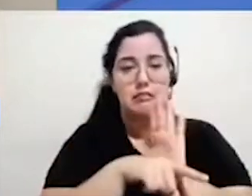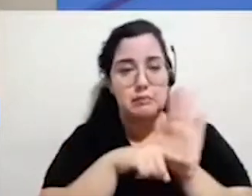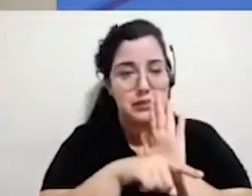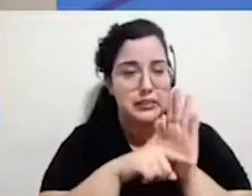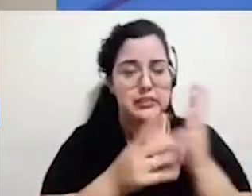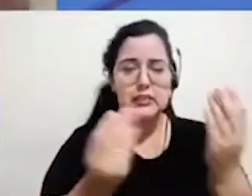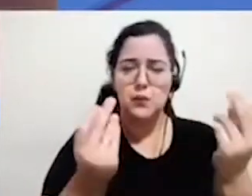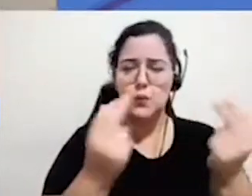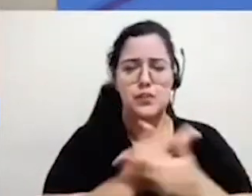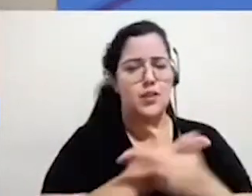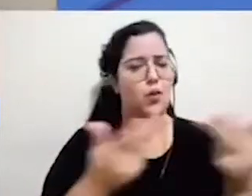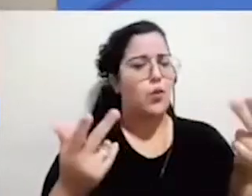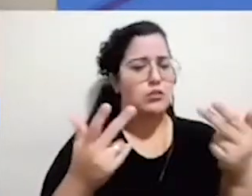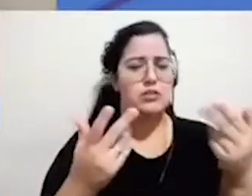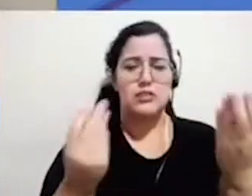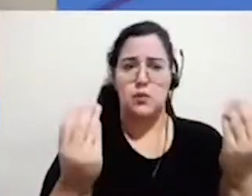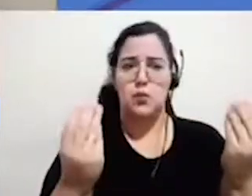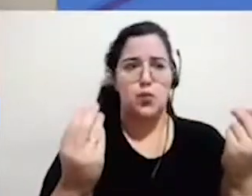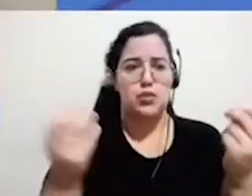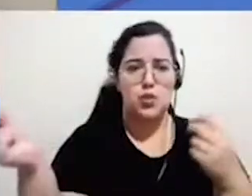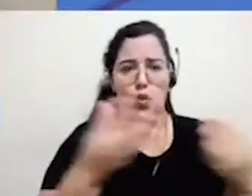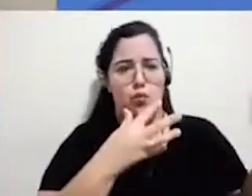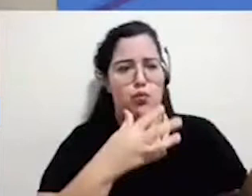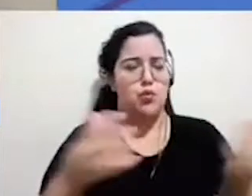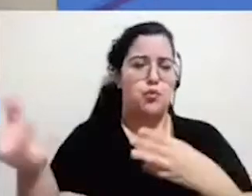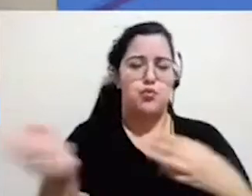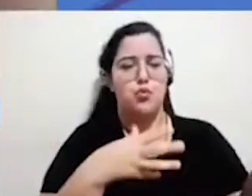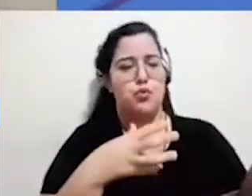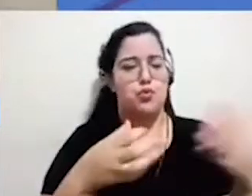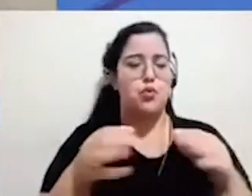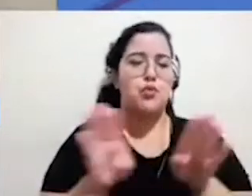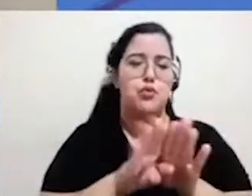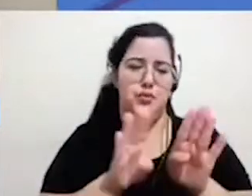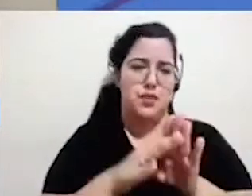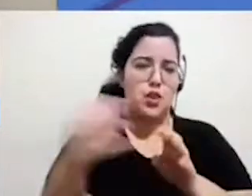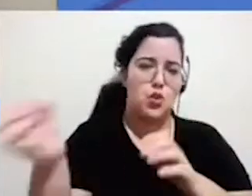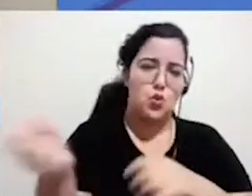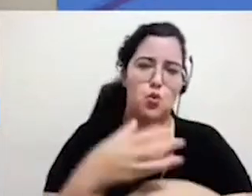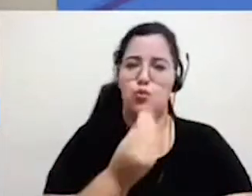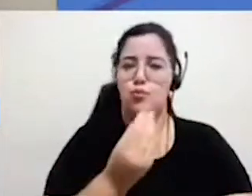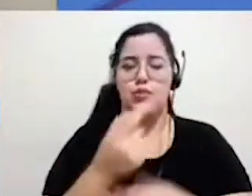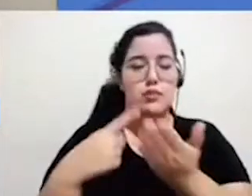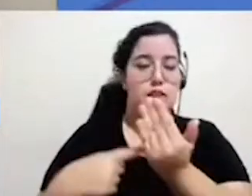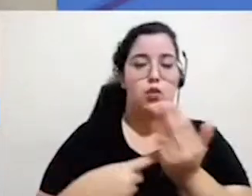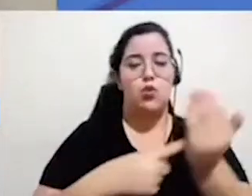Então, desde os equipamentos que ele usa, né, até